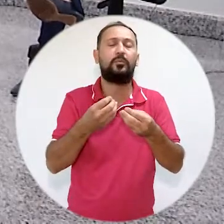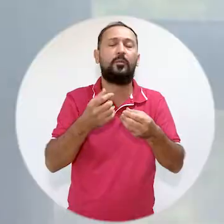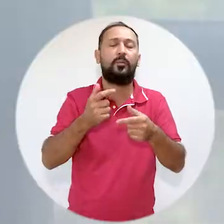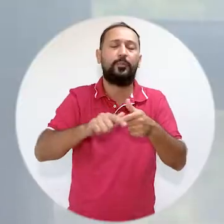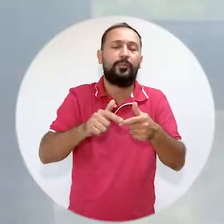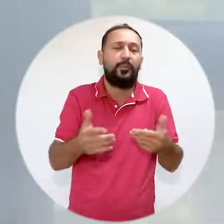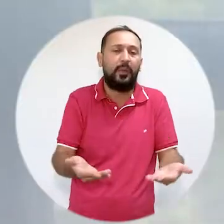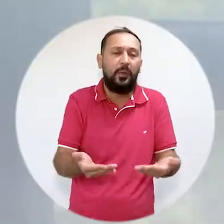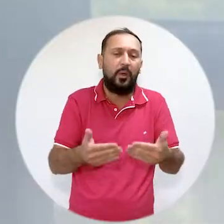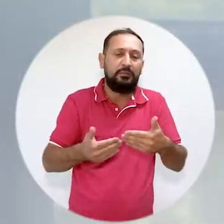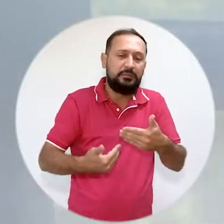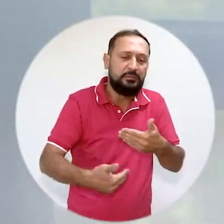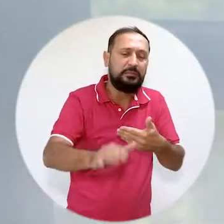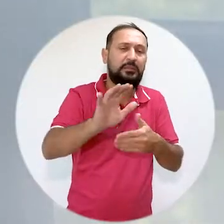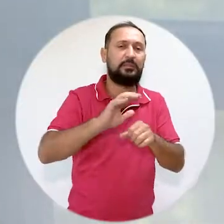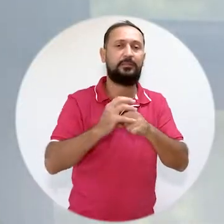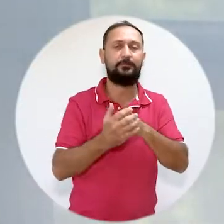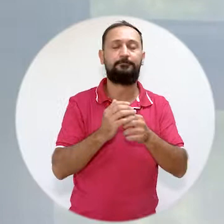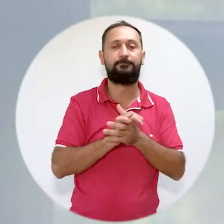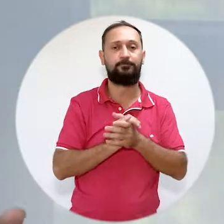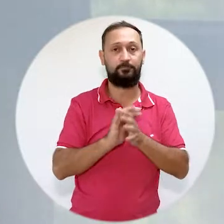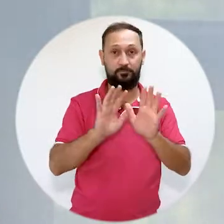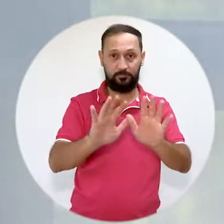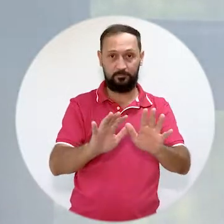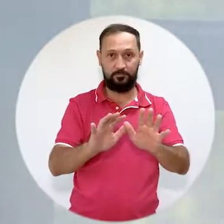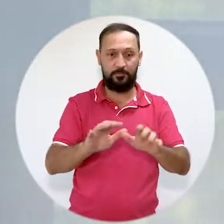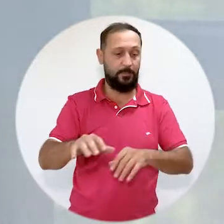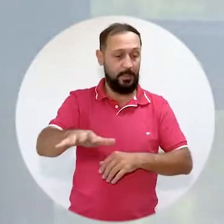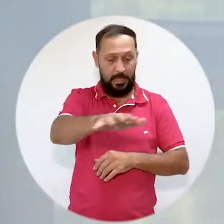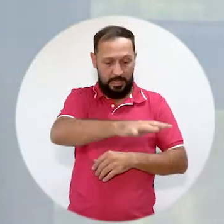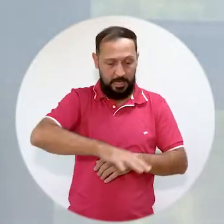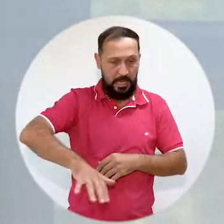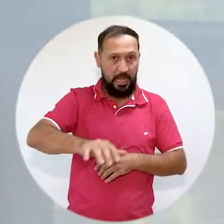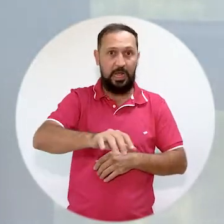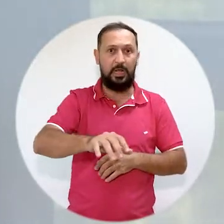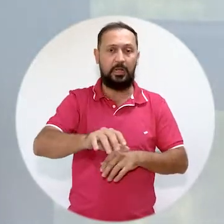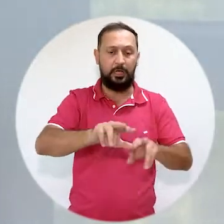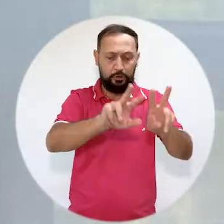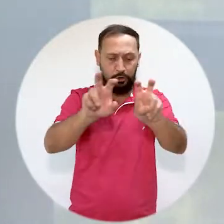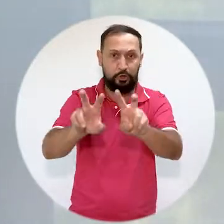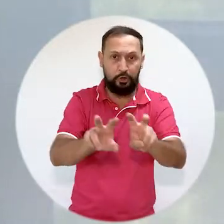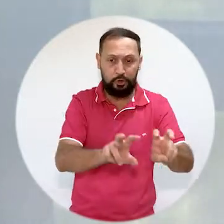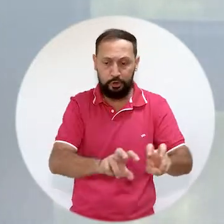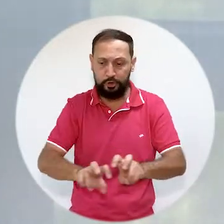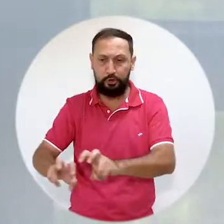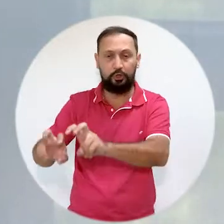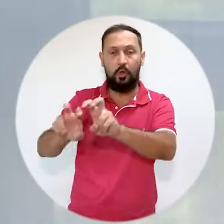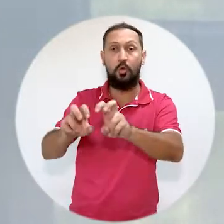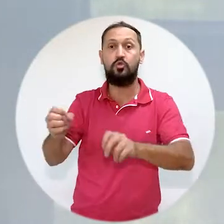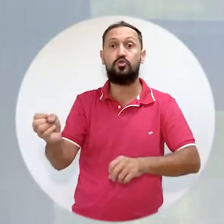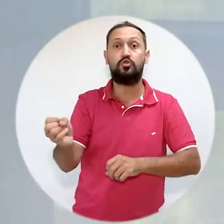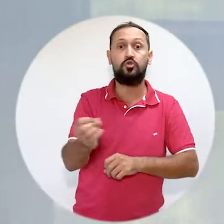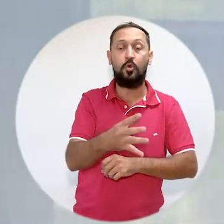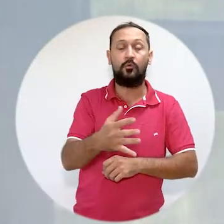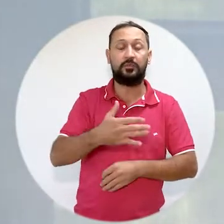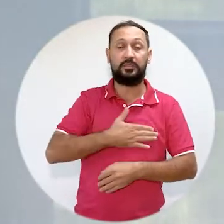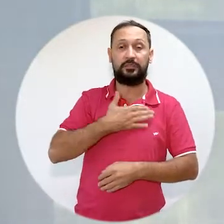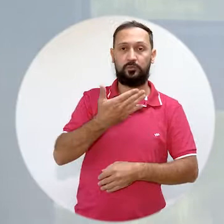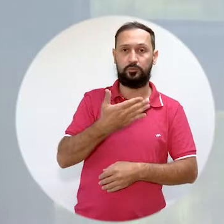professora? Olha, primeiramente, tudo que é novo assusta. Então, nós tivemos que nos